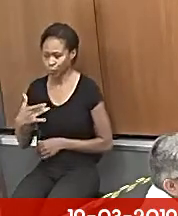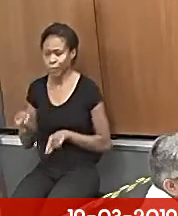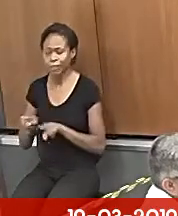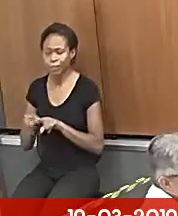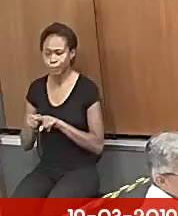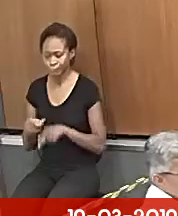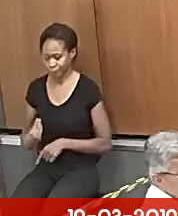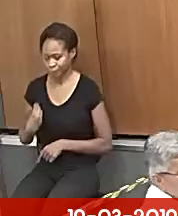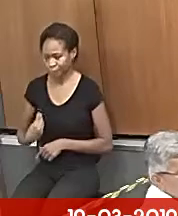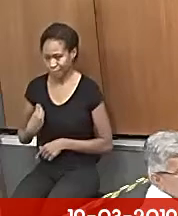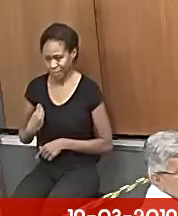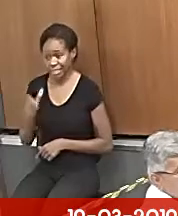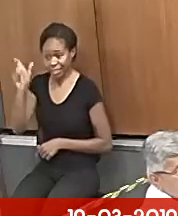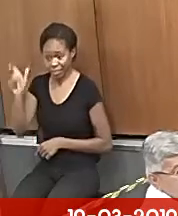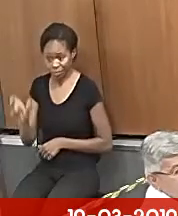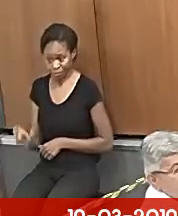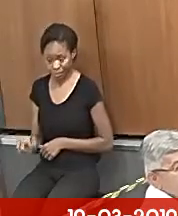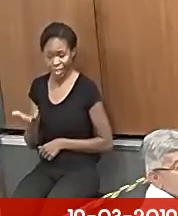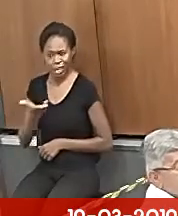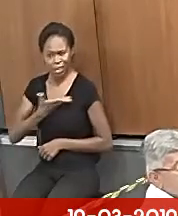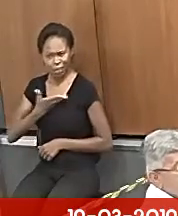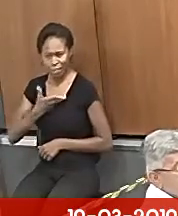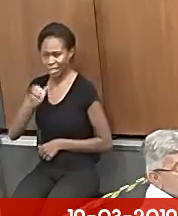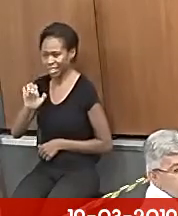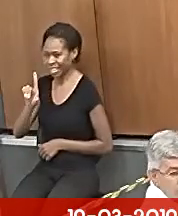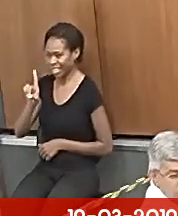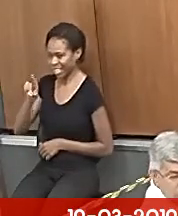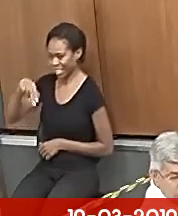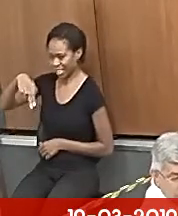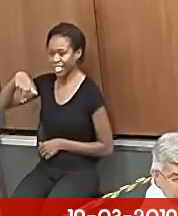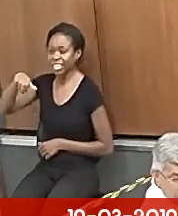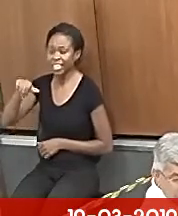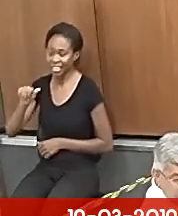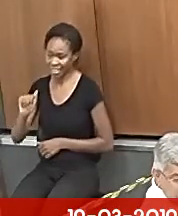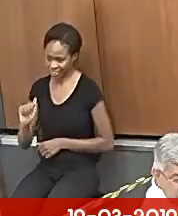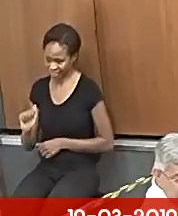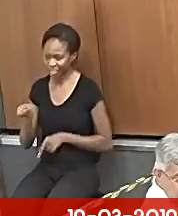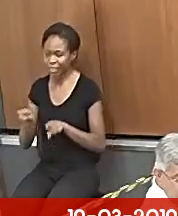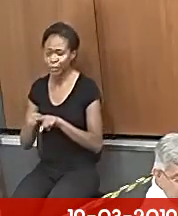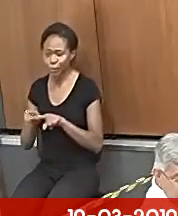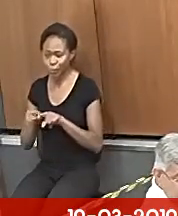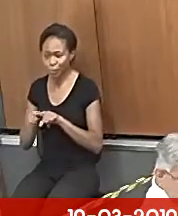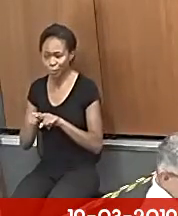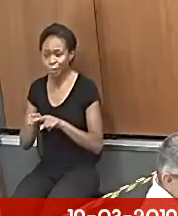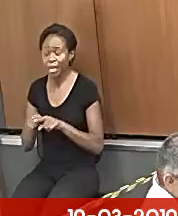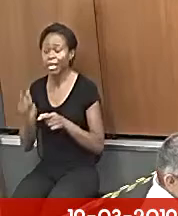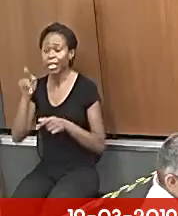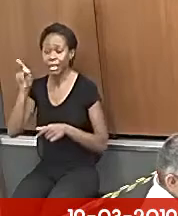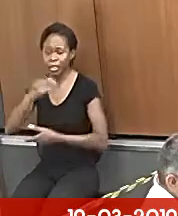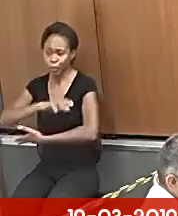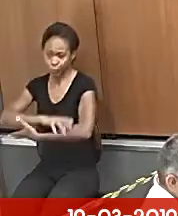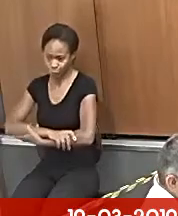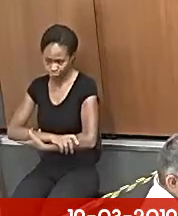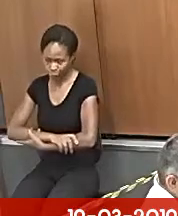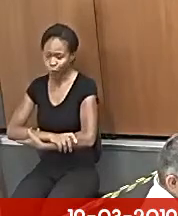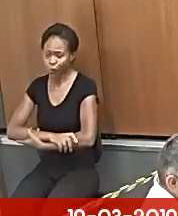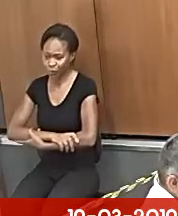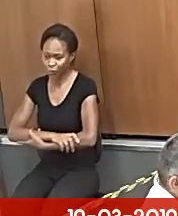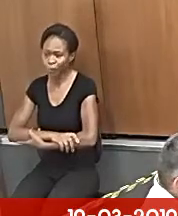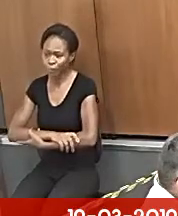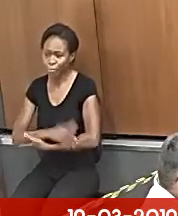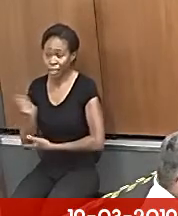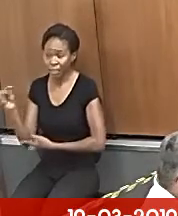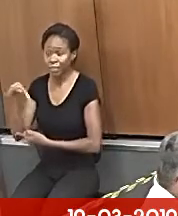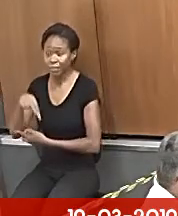presença da grande amiga é dinei que também tem o prazer de acompanhar a associação de suas minas gerais a cemig